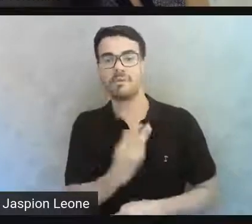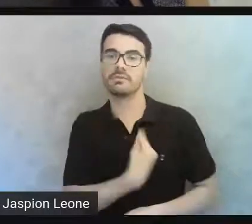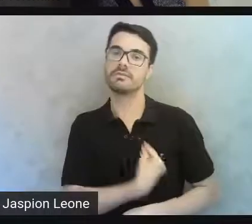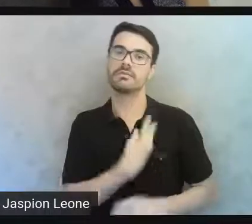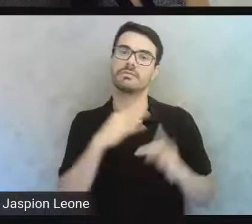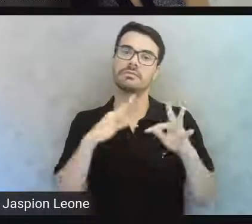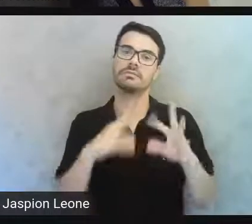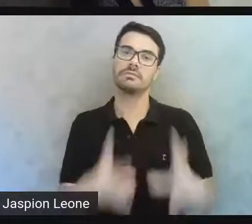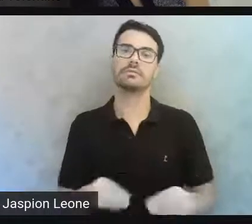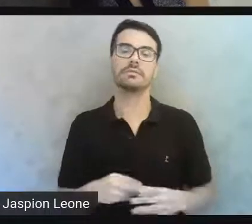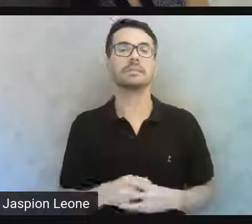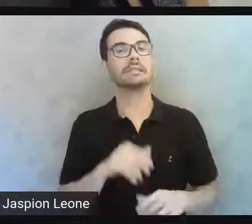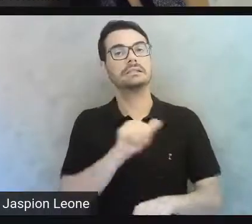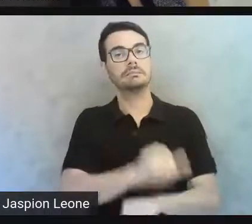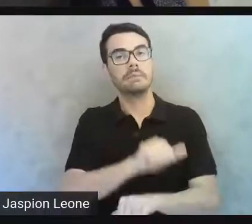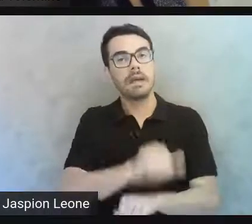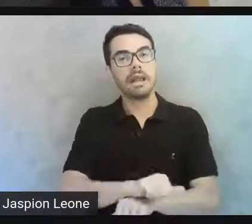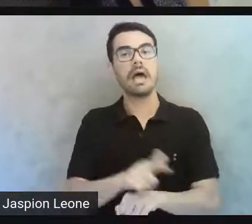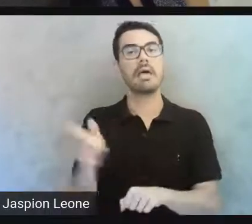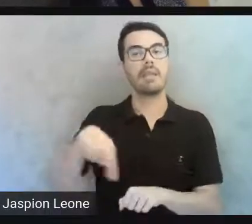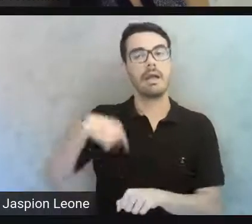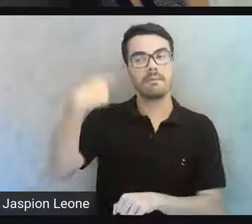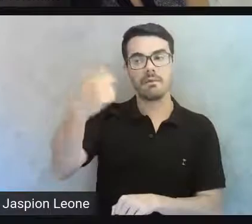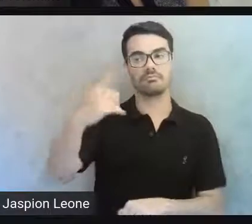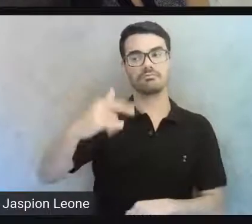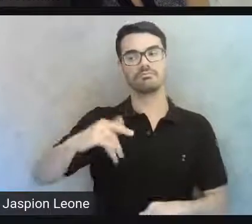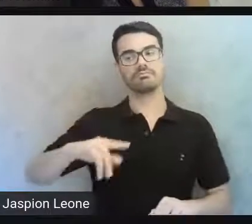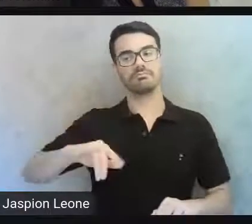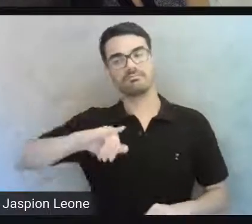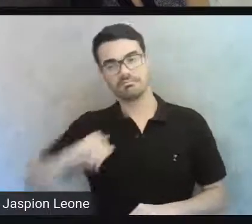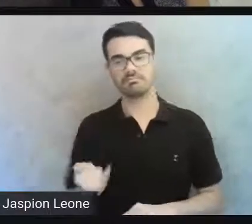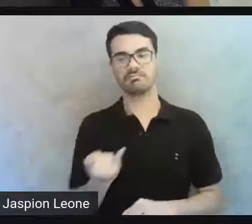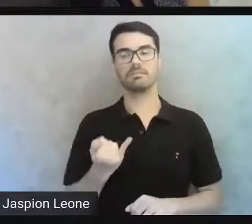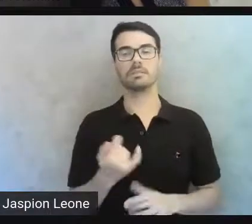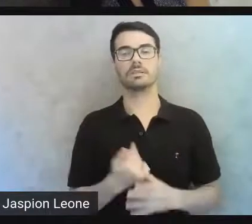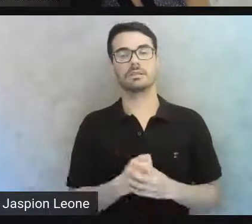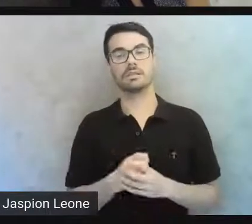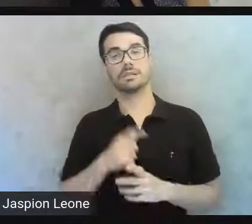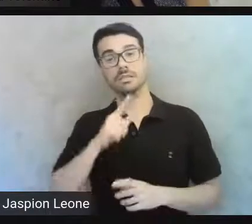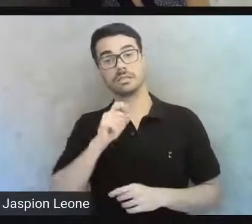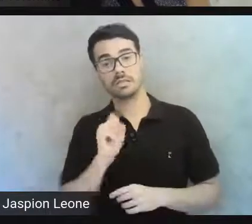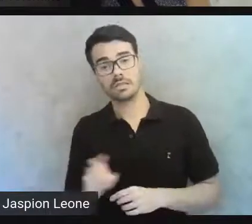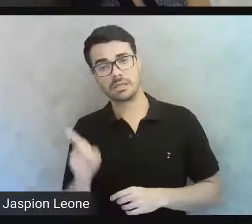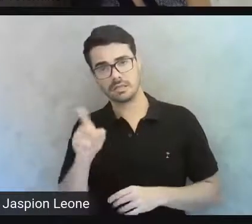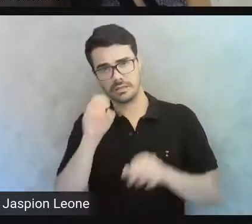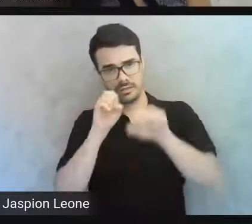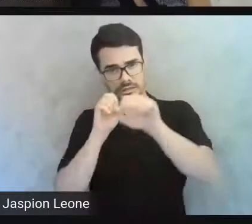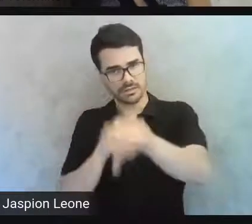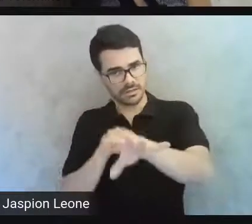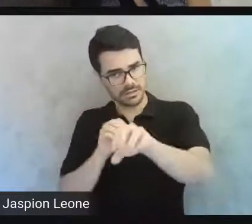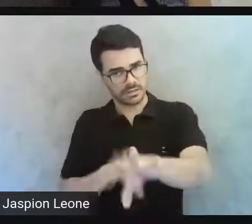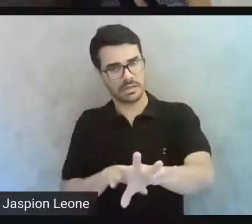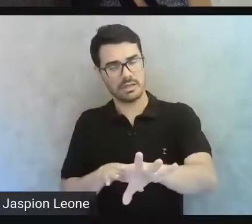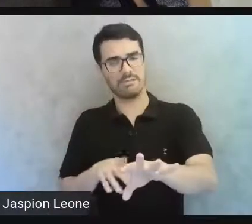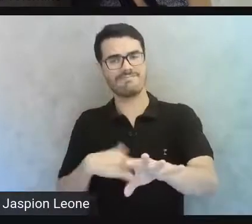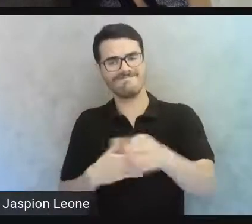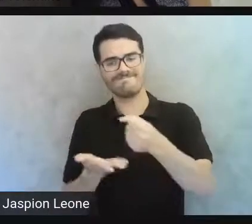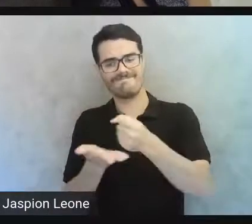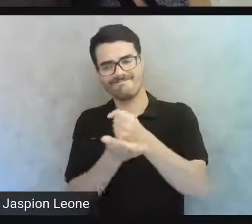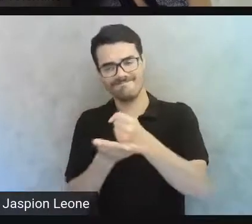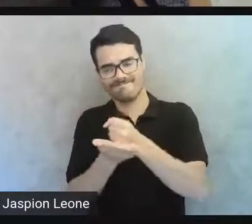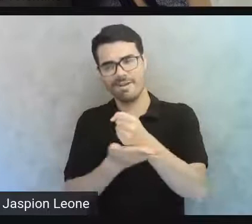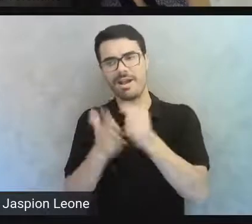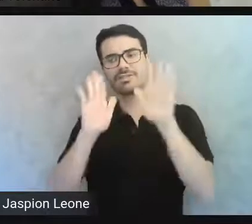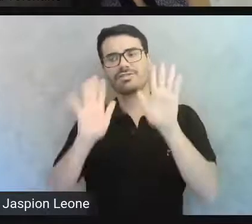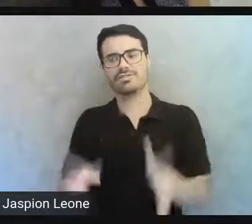adiar a gratificação. Então, mesmo que eu não esteja ensinando educação financeira em si, essas questões de base eu já venho